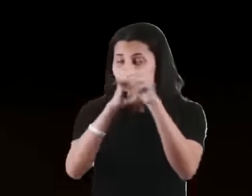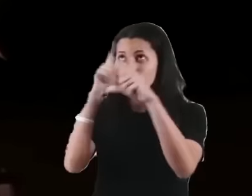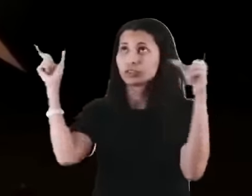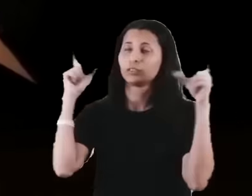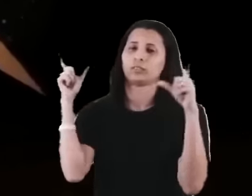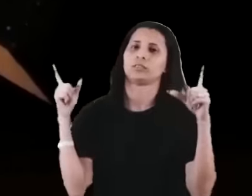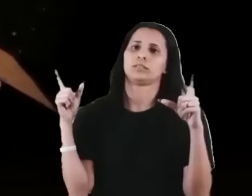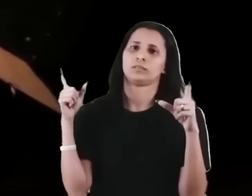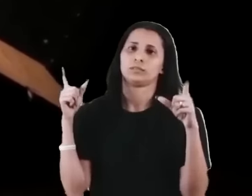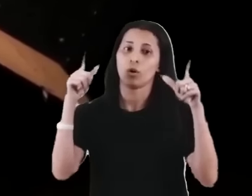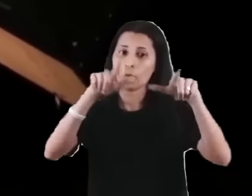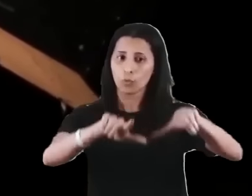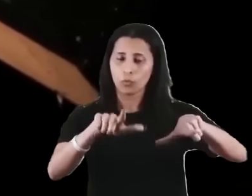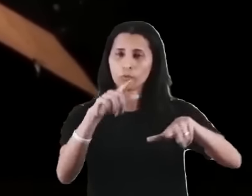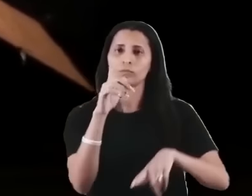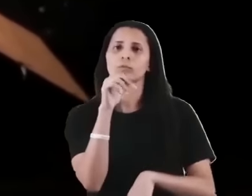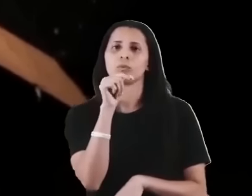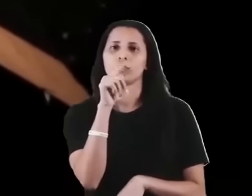poço